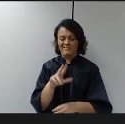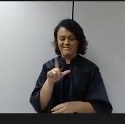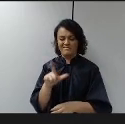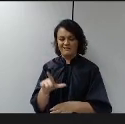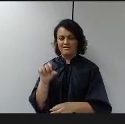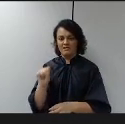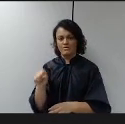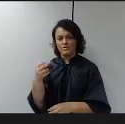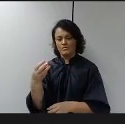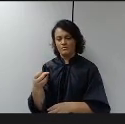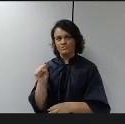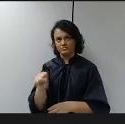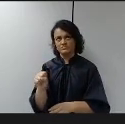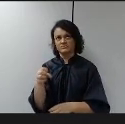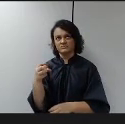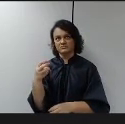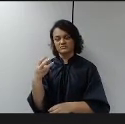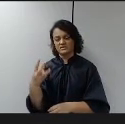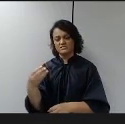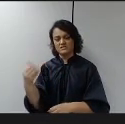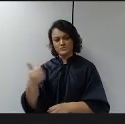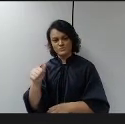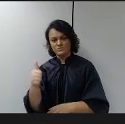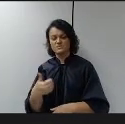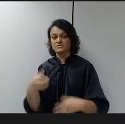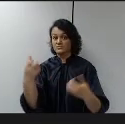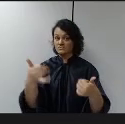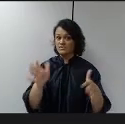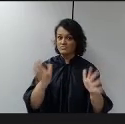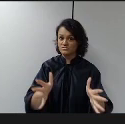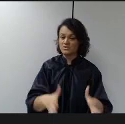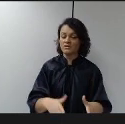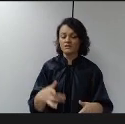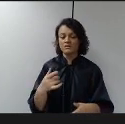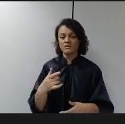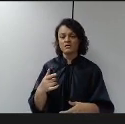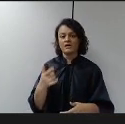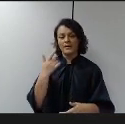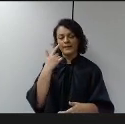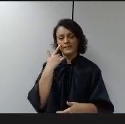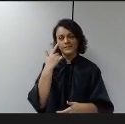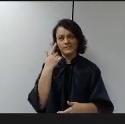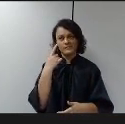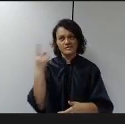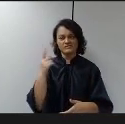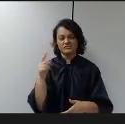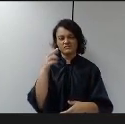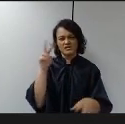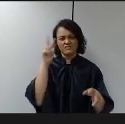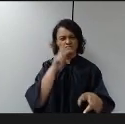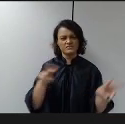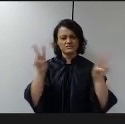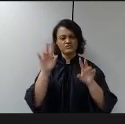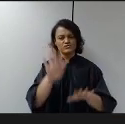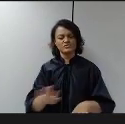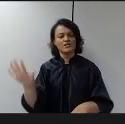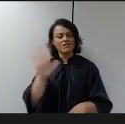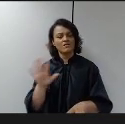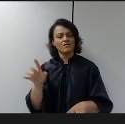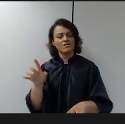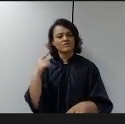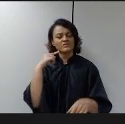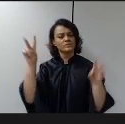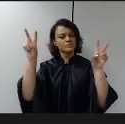837-311, já citamos, com repercussão geral, pacificou o tema, afastando essa